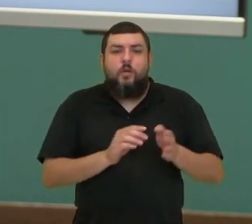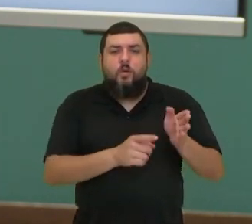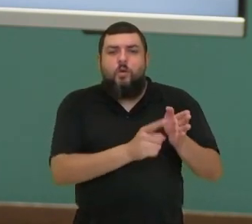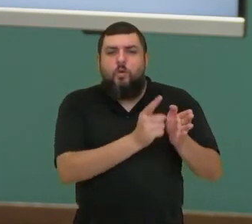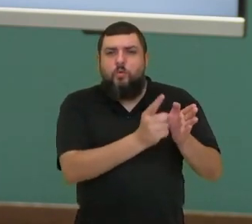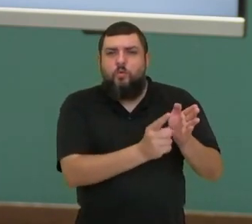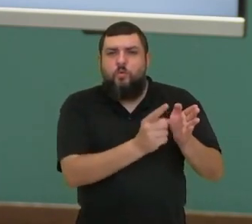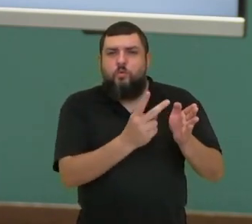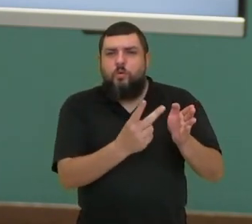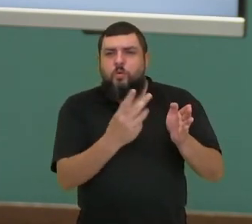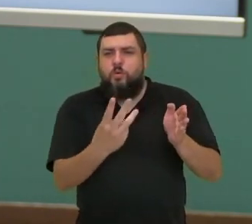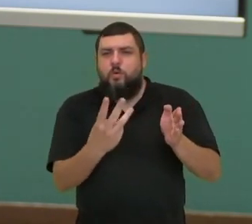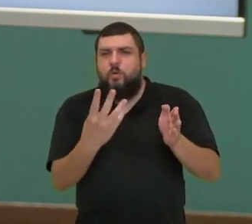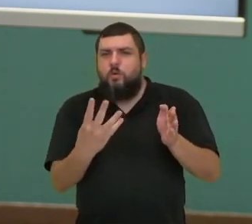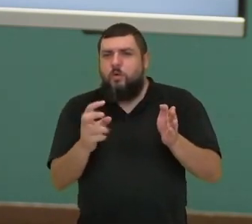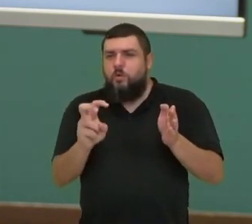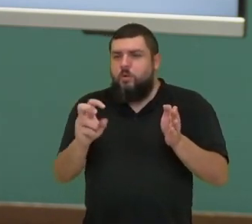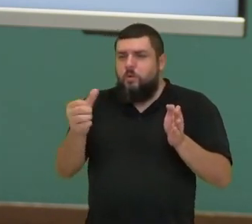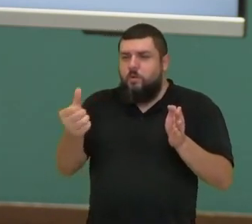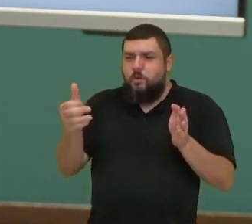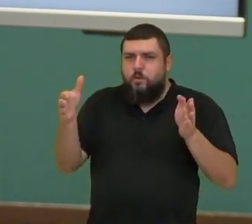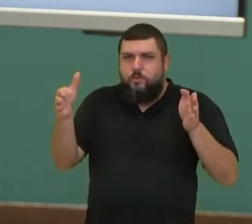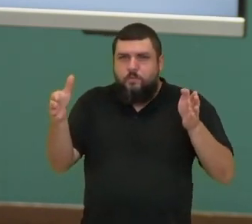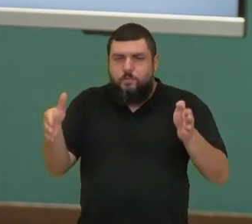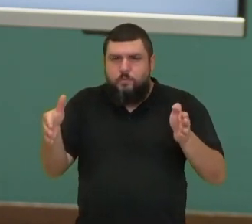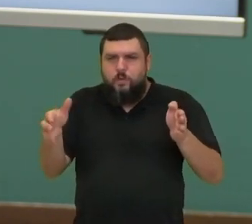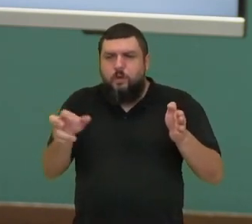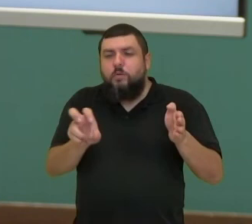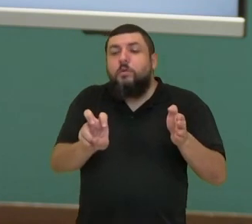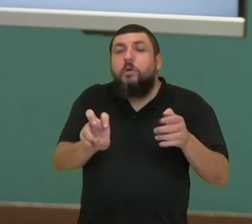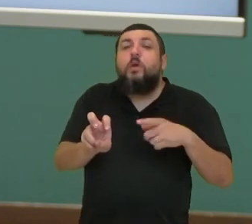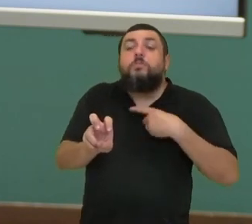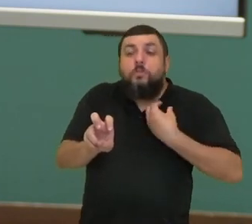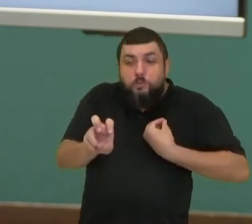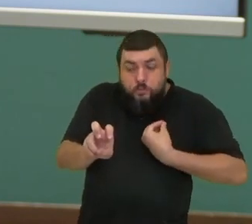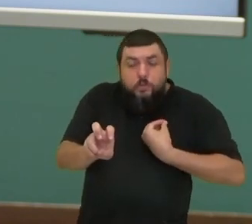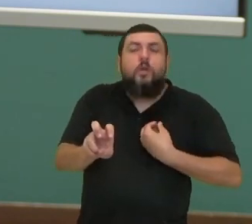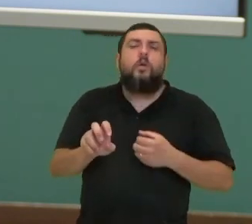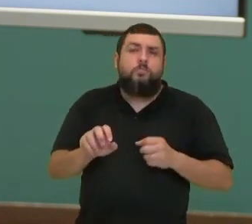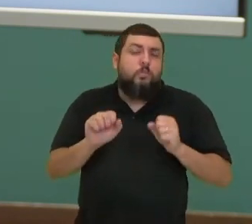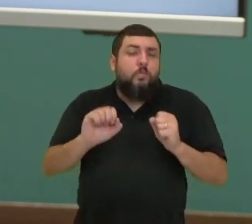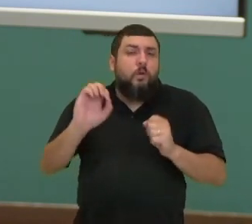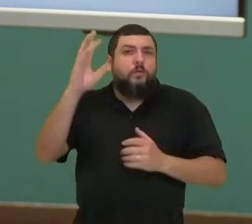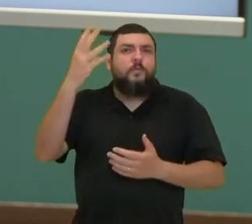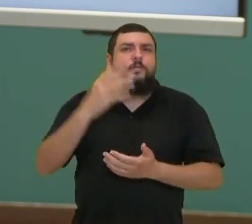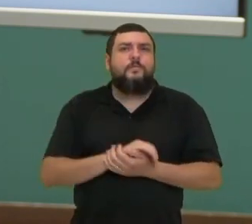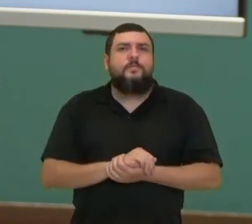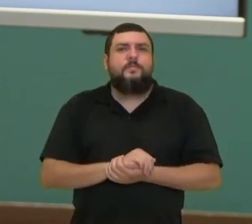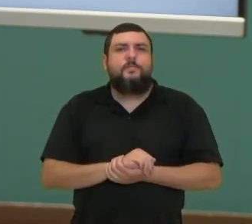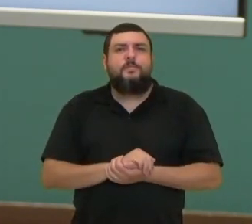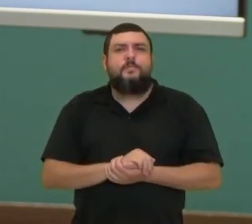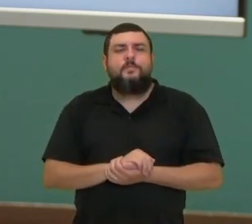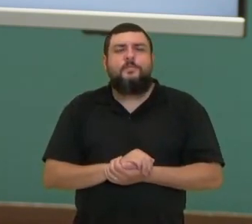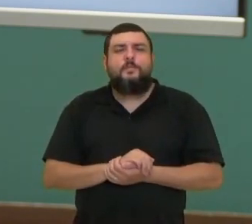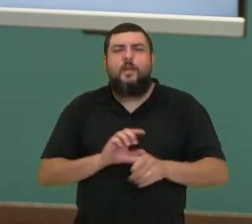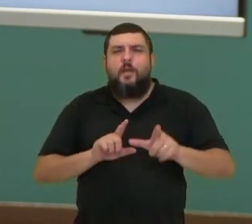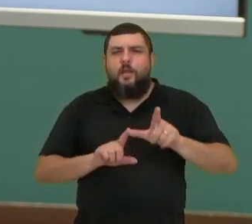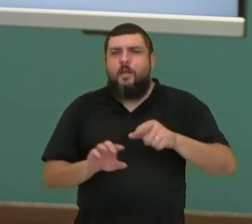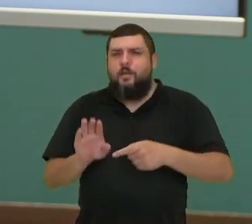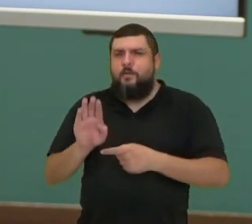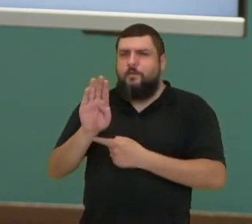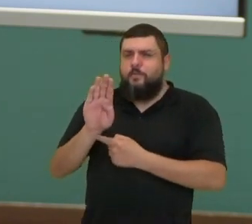espaço amostral, pode sim, pode ser que saia o número 5, ok? Na letra B, pode